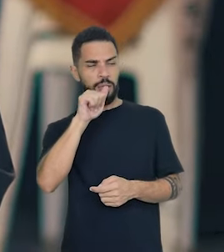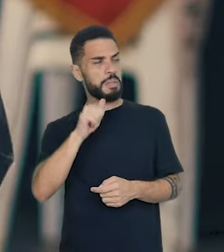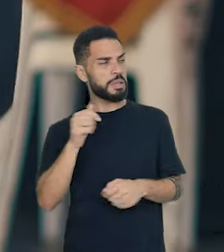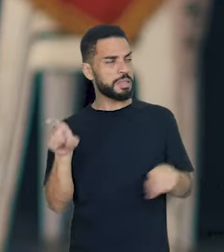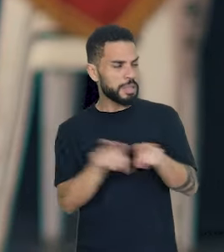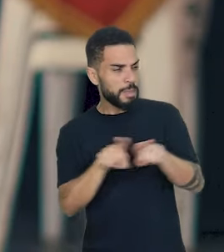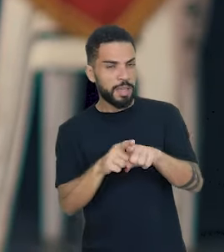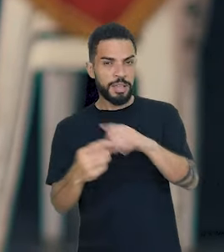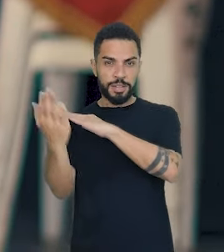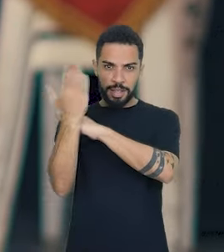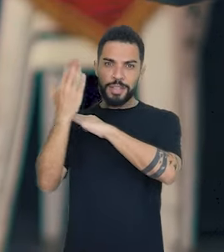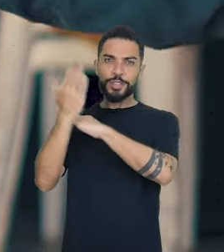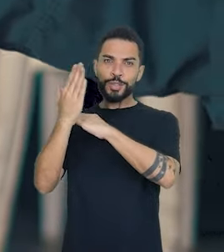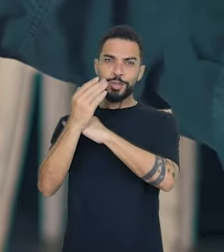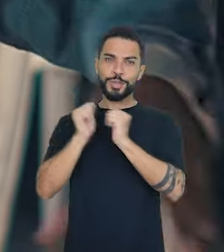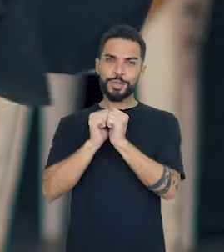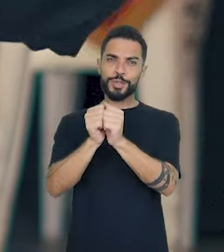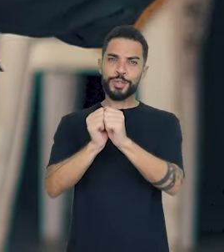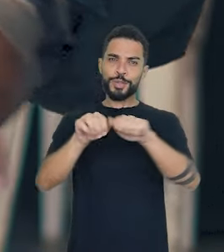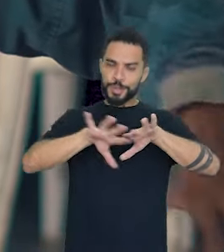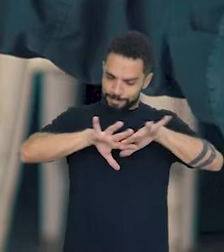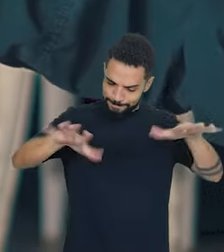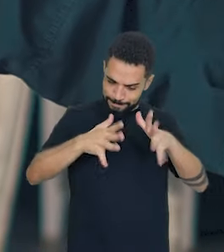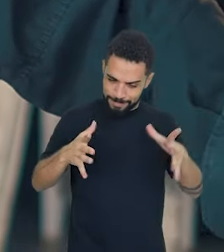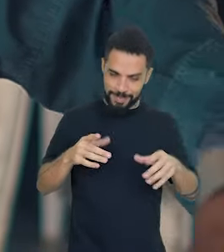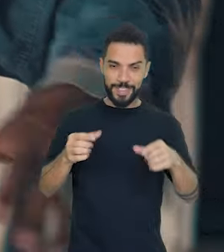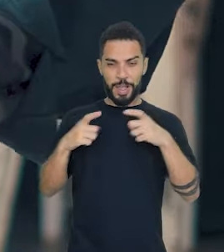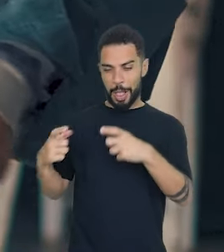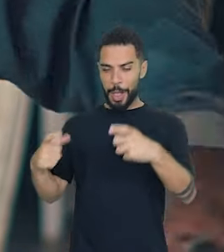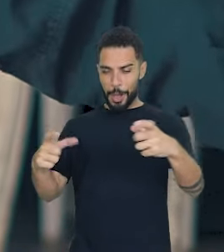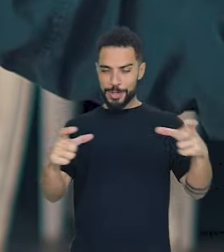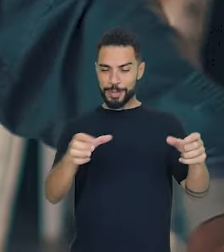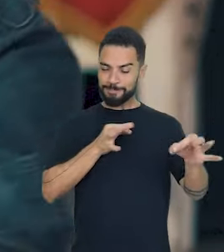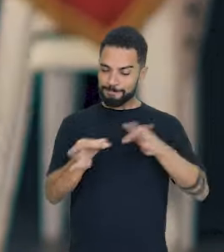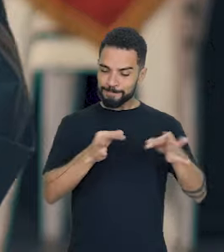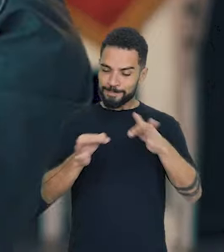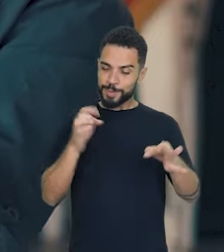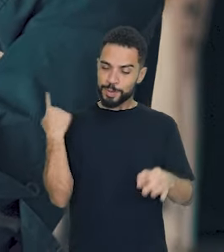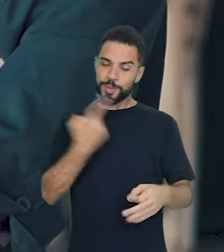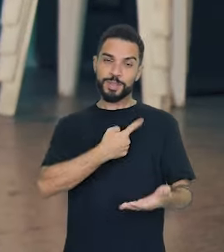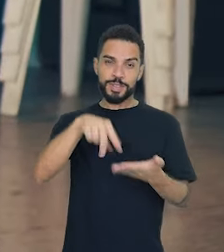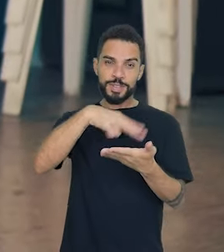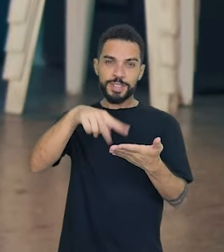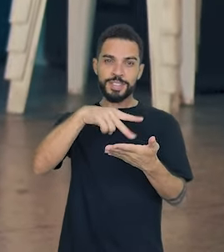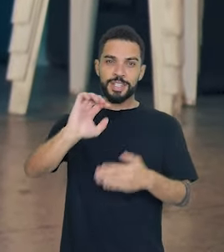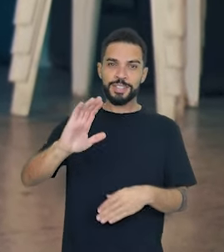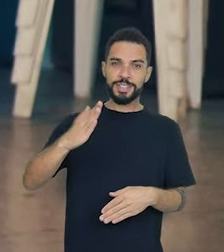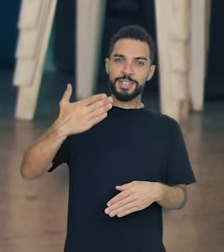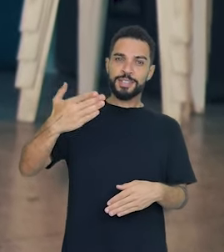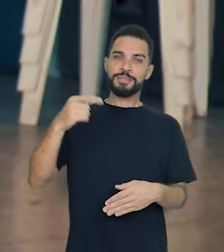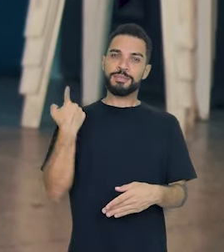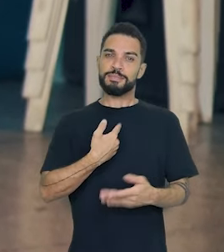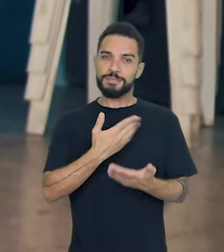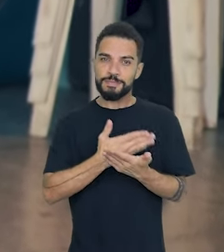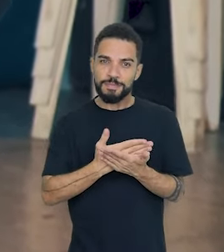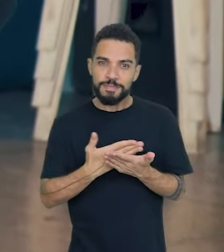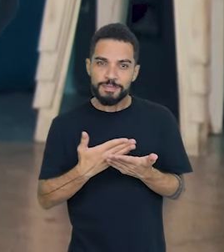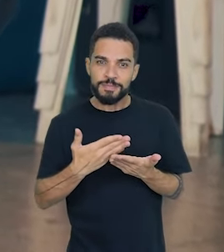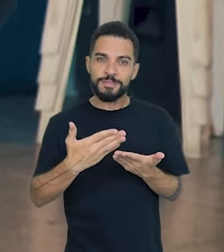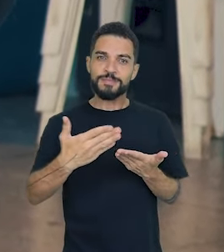Ela até colaborou, tirou os móveis lá, foi no primeiro assim, e ali começou ele